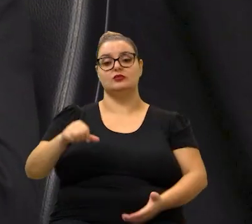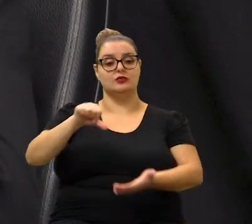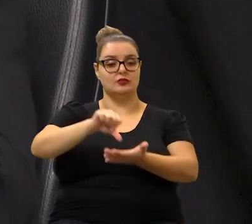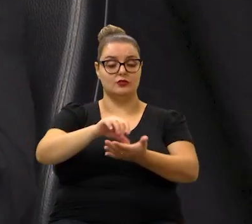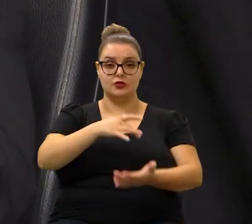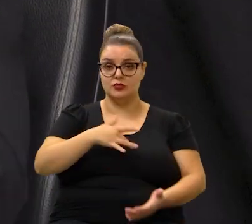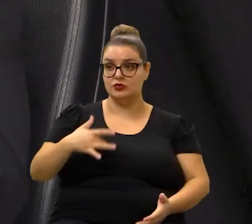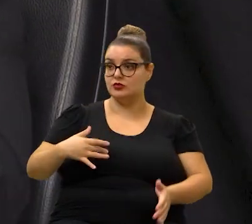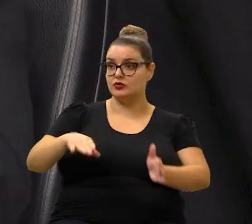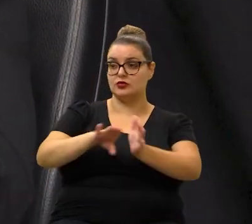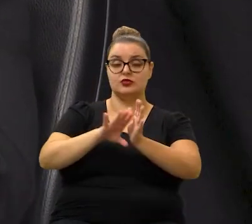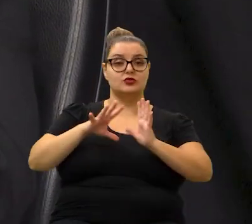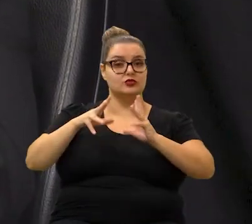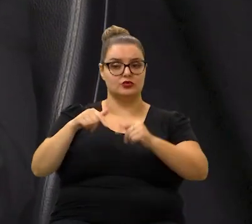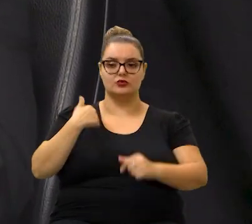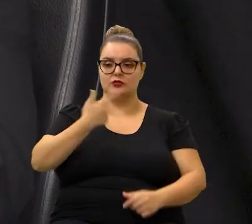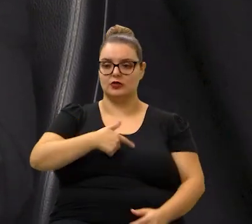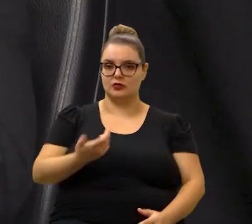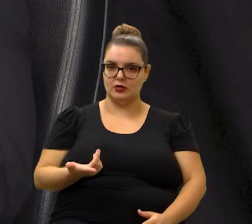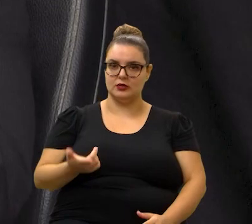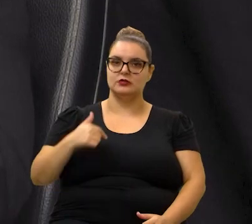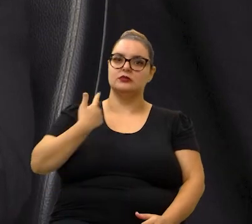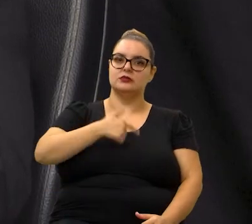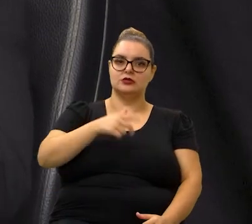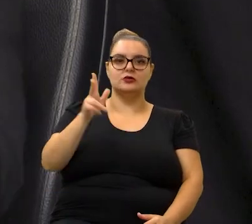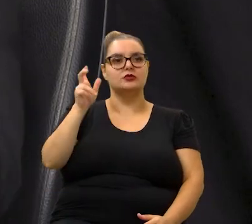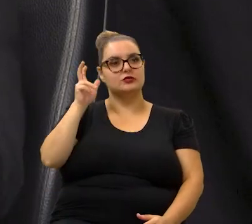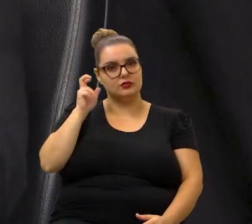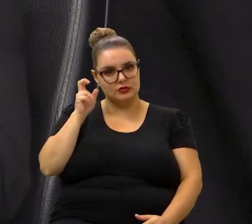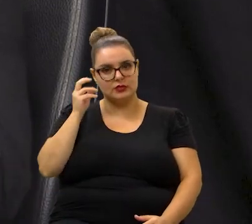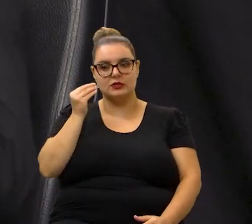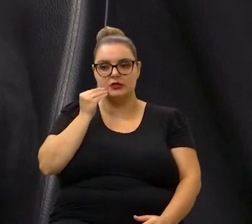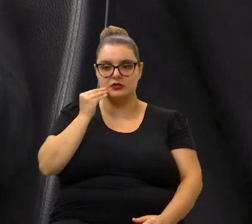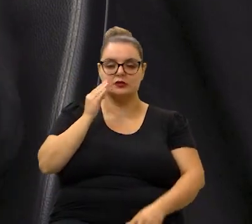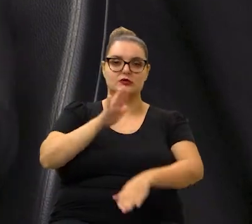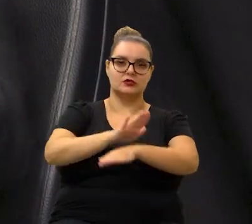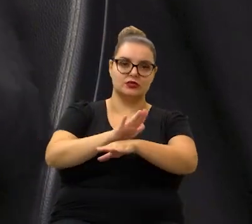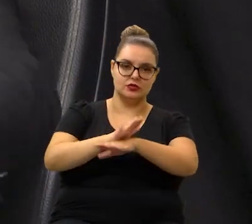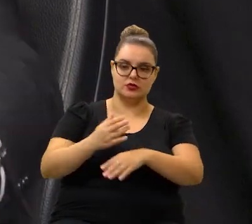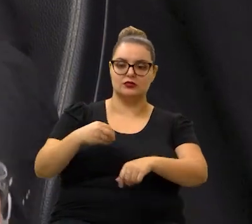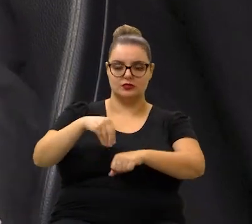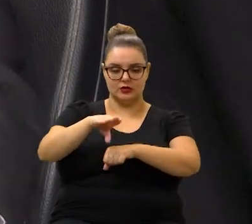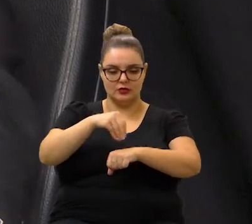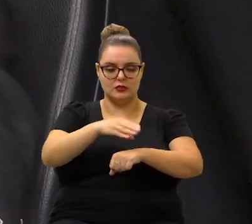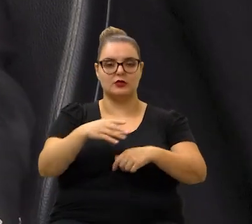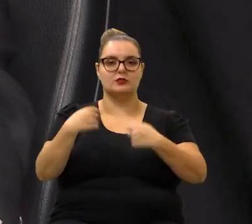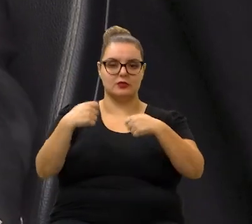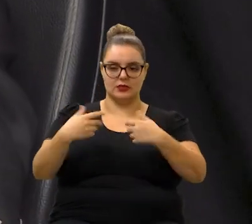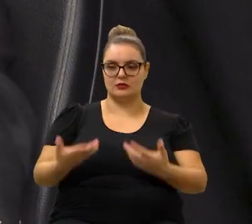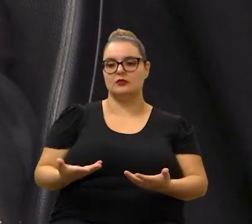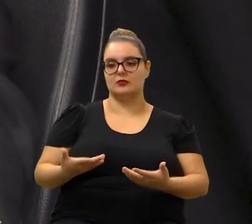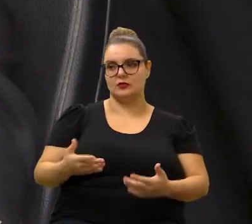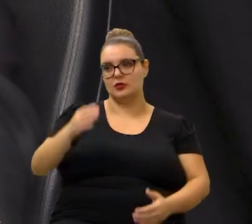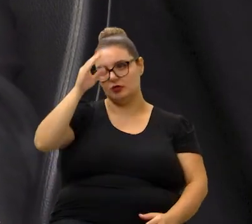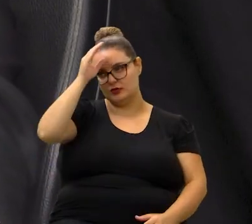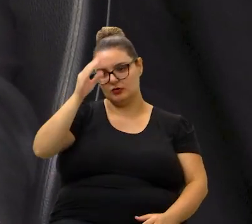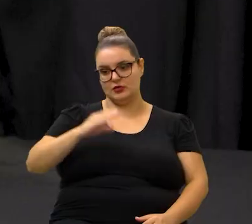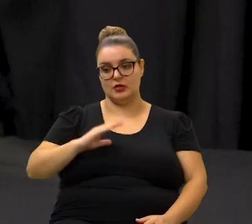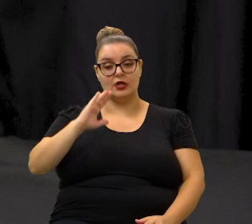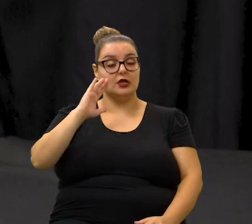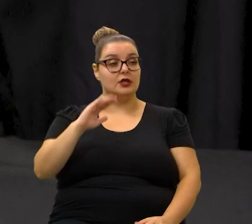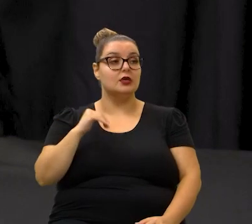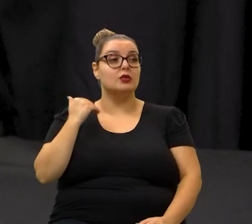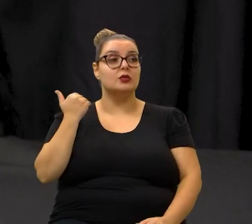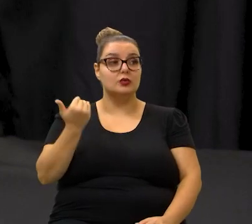de saúde chega de tudo para nós e nós temos que ouvir e tentar ajudá-los e tentar dar um encaminhamento necessário para aquele munícipe e